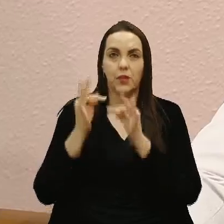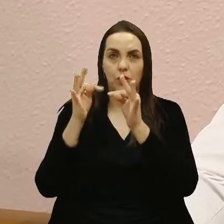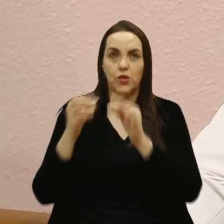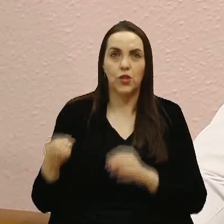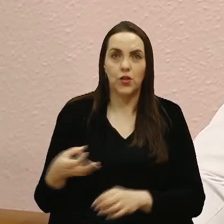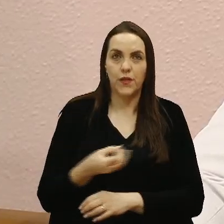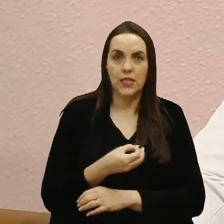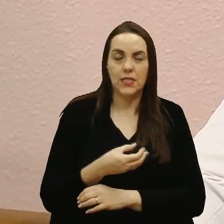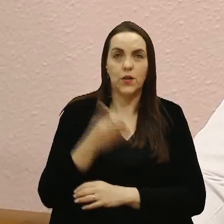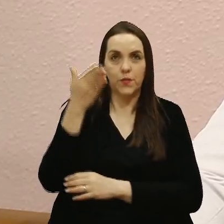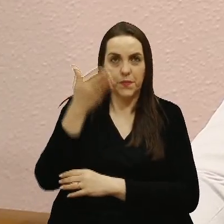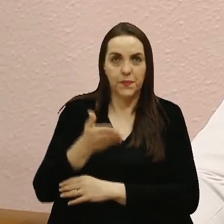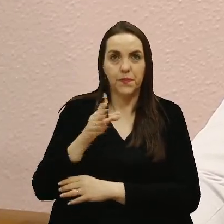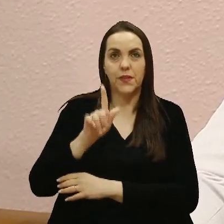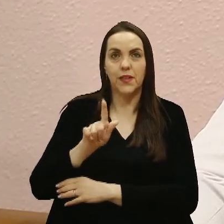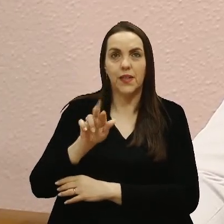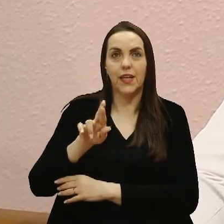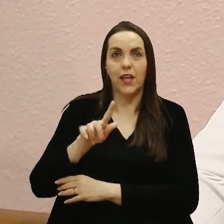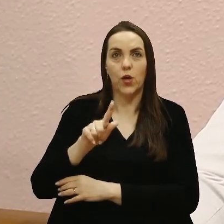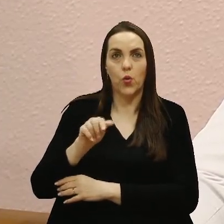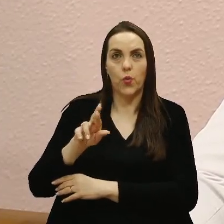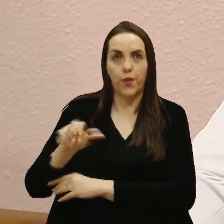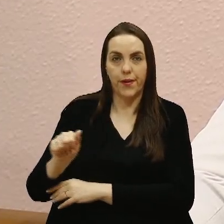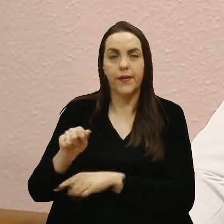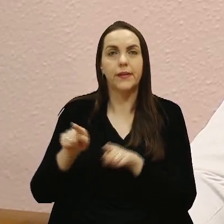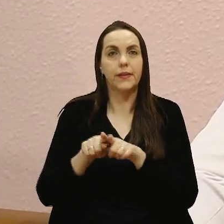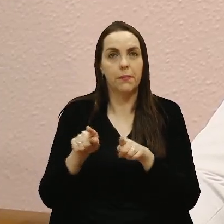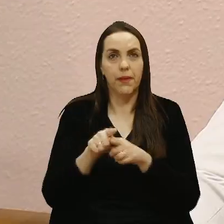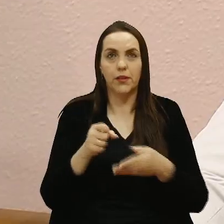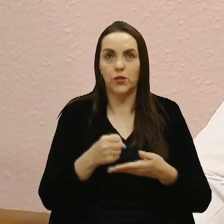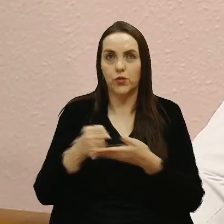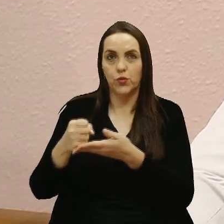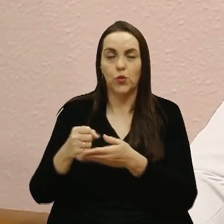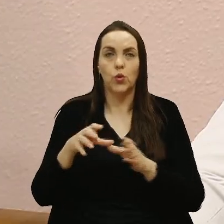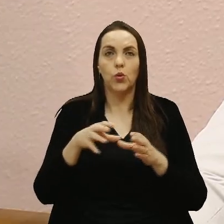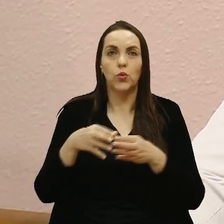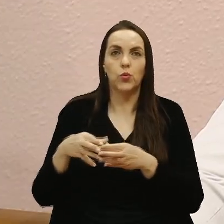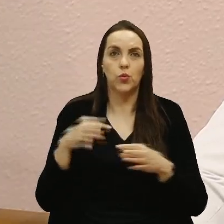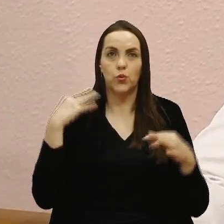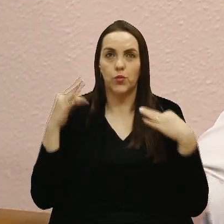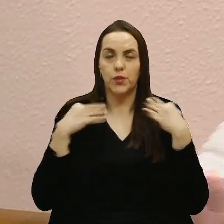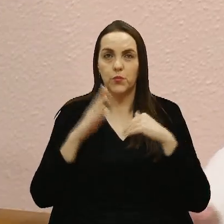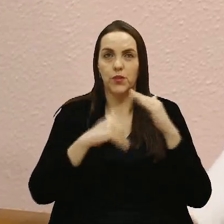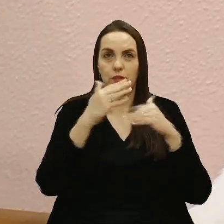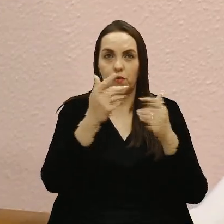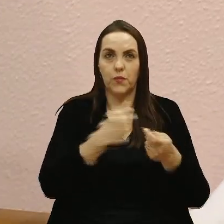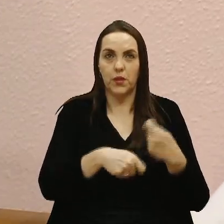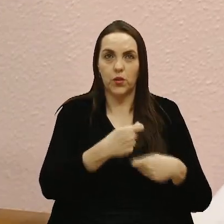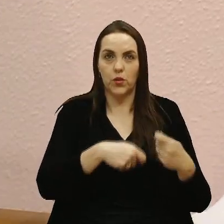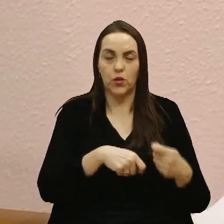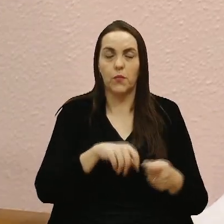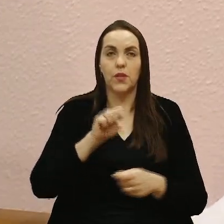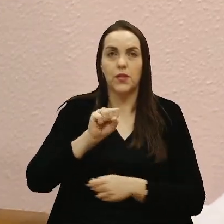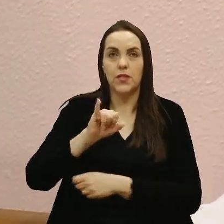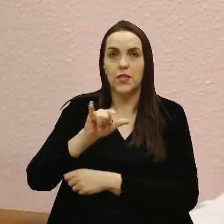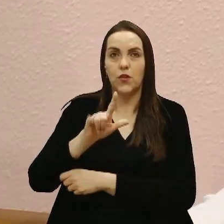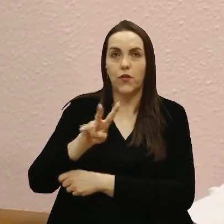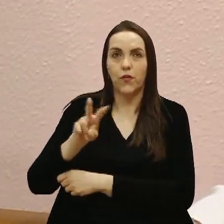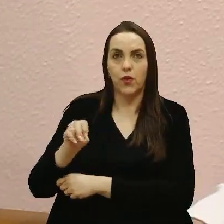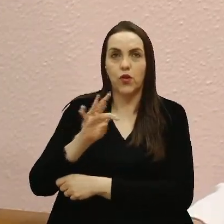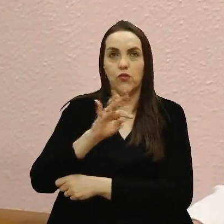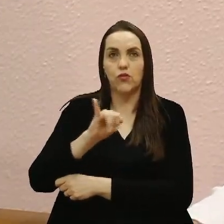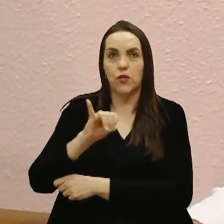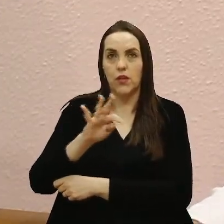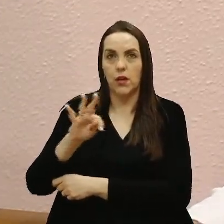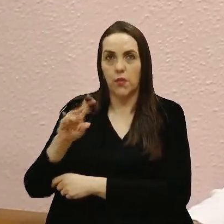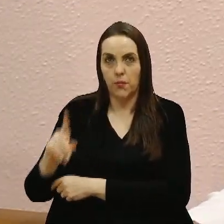Fortuna dos Passos, bem como o secretário adjunto de Turismo e Desenvolvimento Econômico, senhor Silvio Chepo, até a tribuna para a manifestação pelo tempo